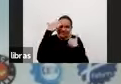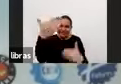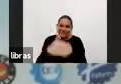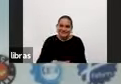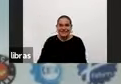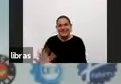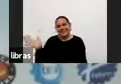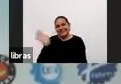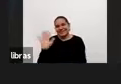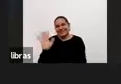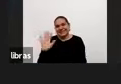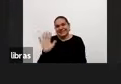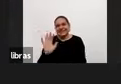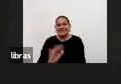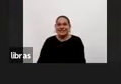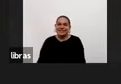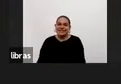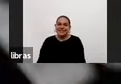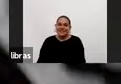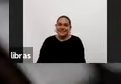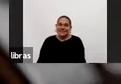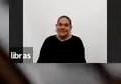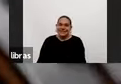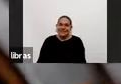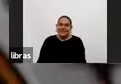tchau. Tchau, tchau. Vai lá, tchau.